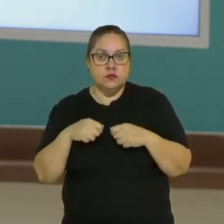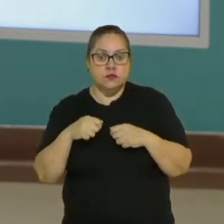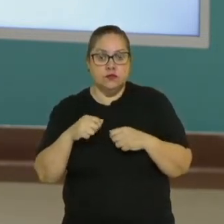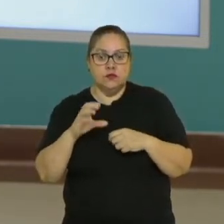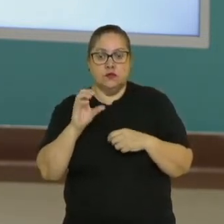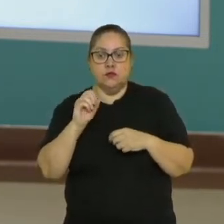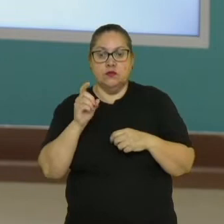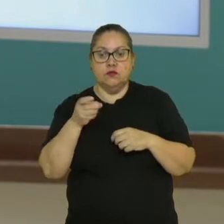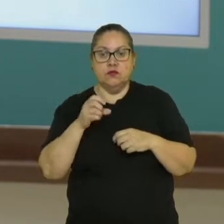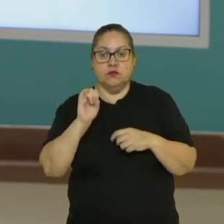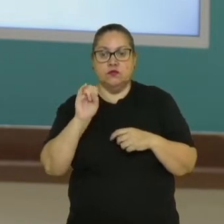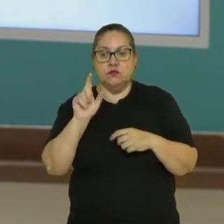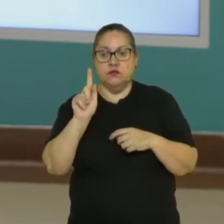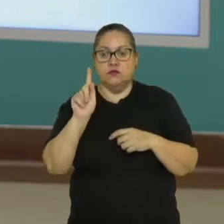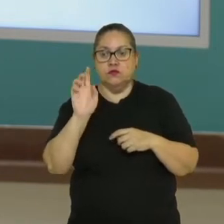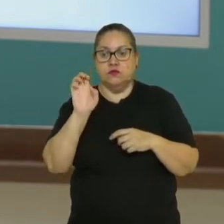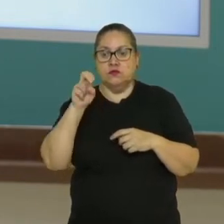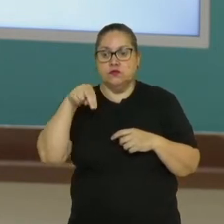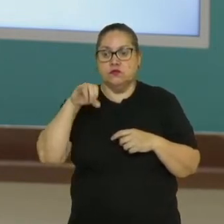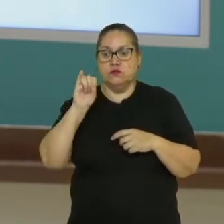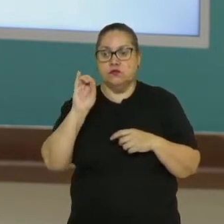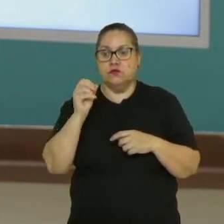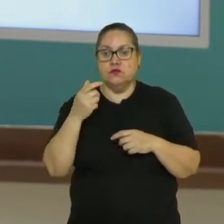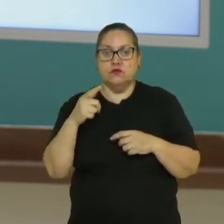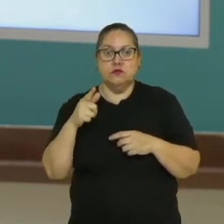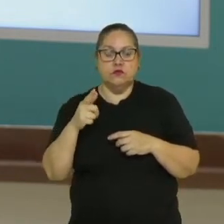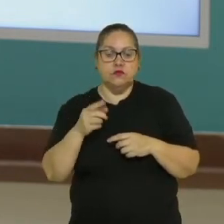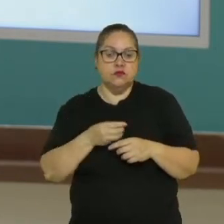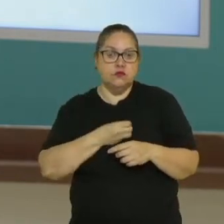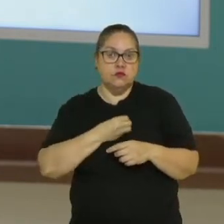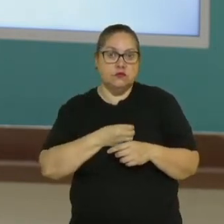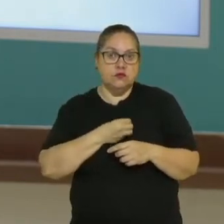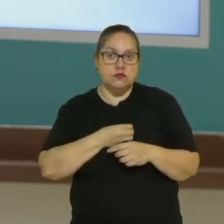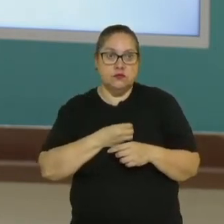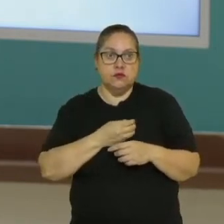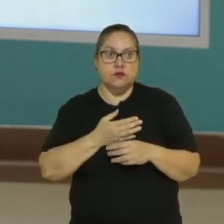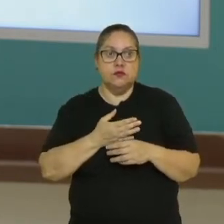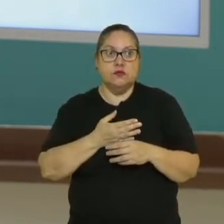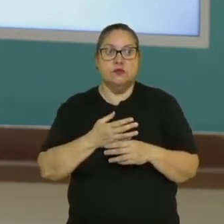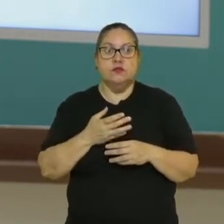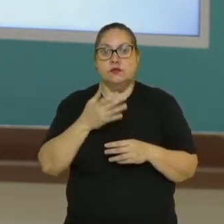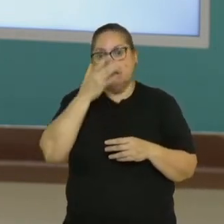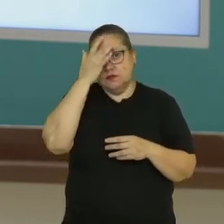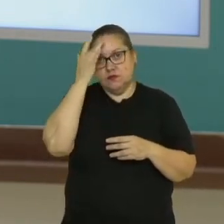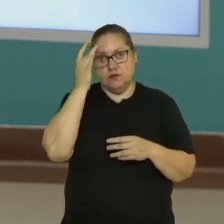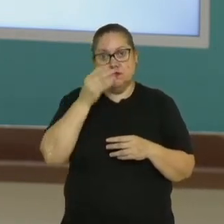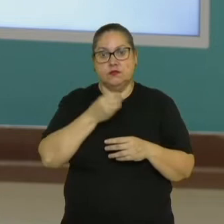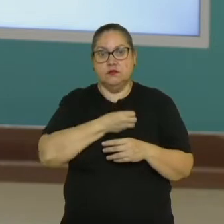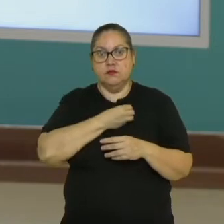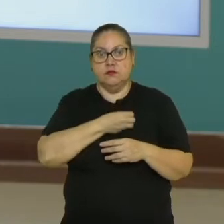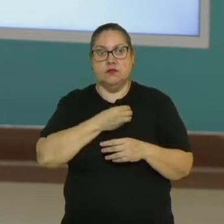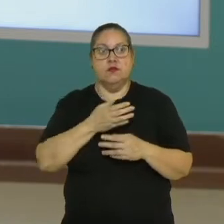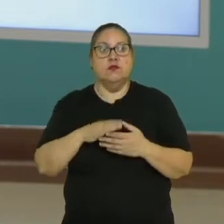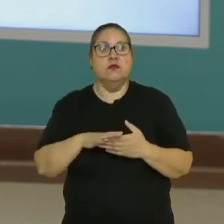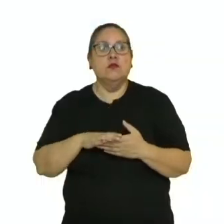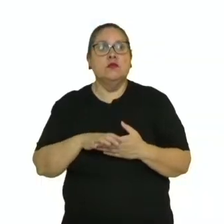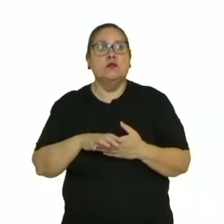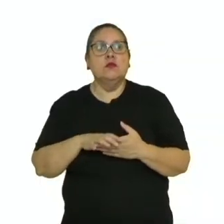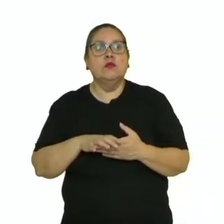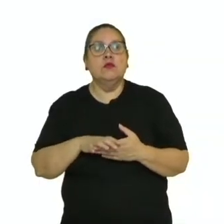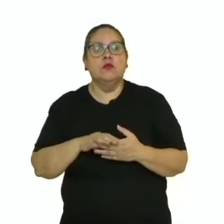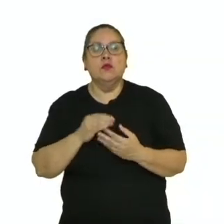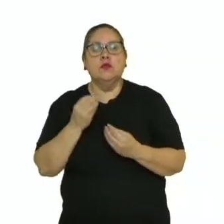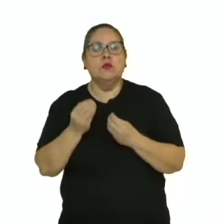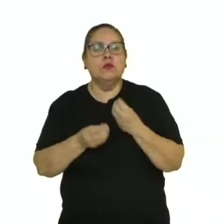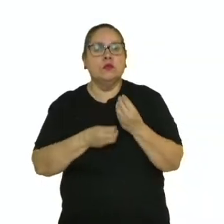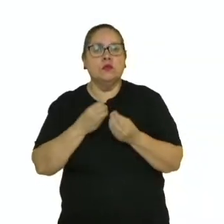oxigênio para sobreviver, se não existir o oxigênio, não poderia existir seres que respirassem esse gás. Então,